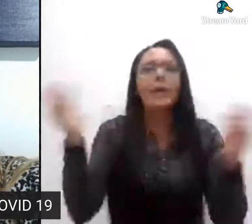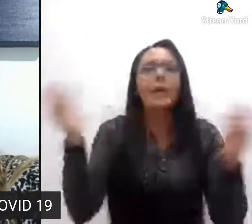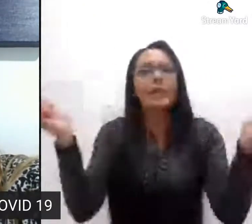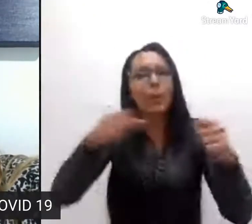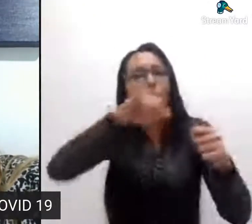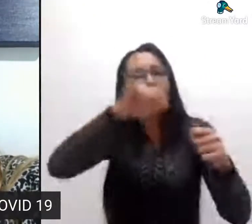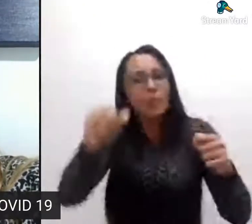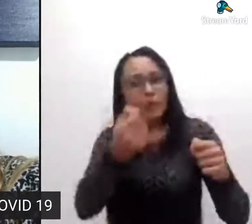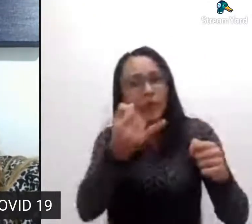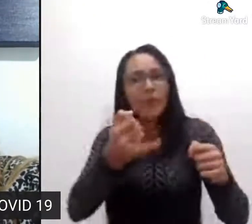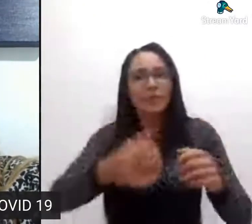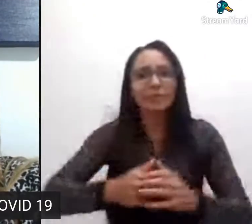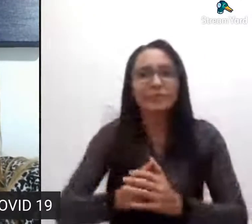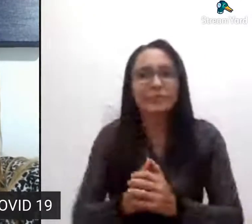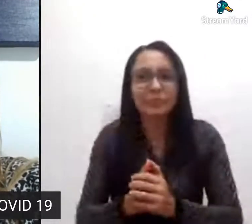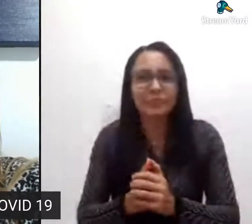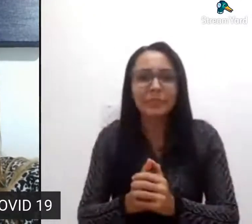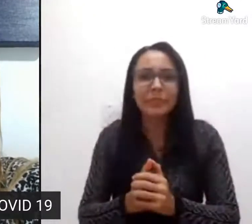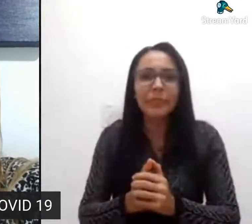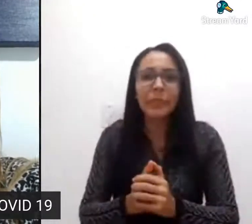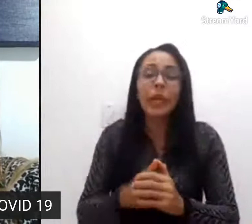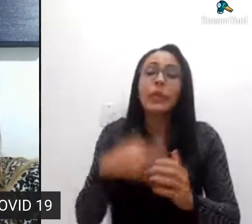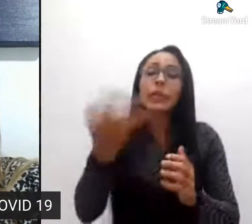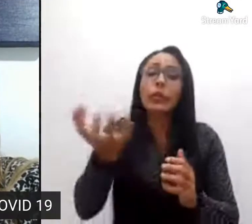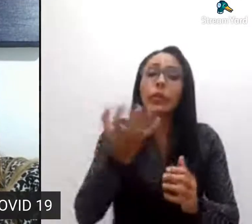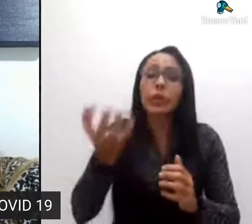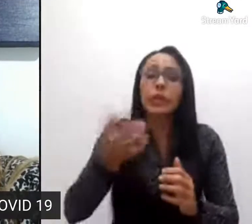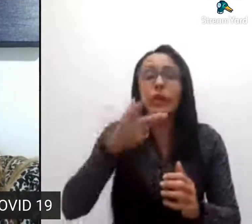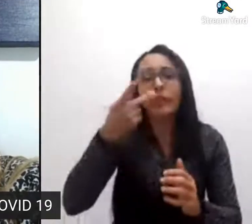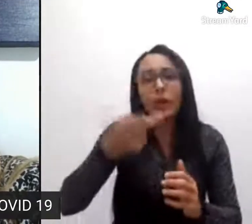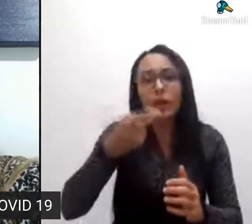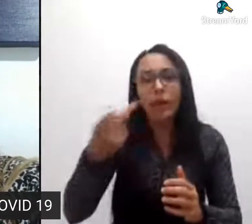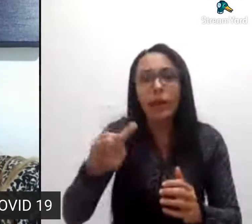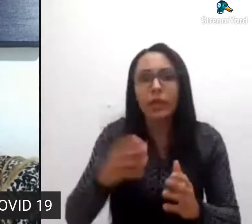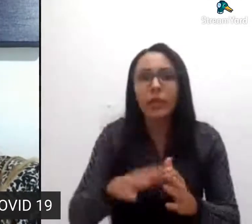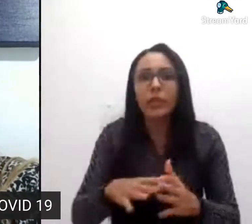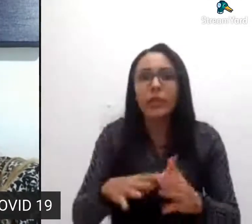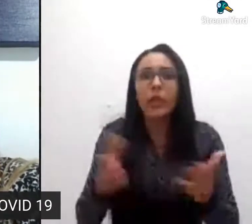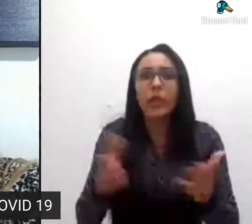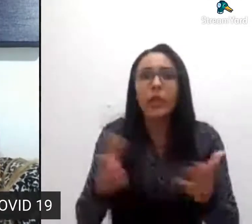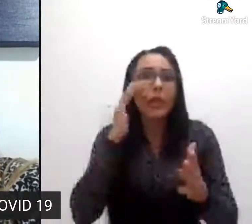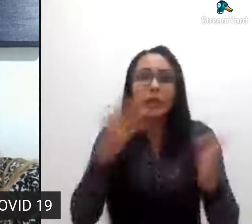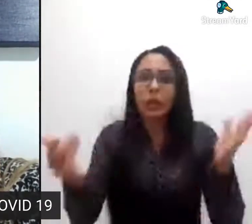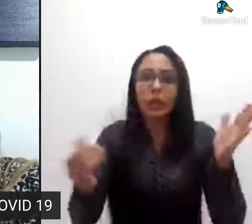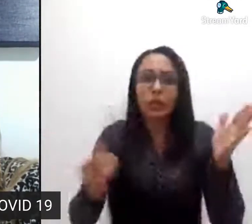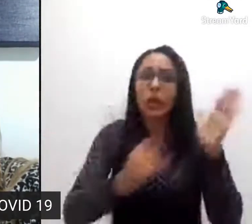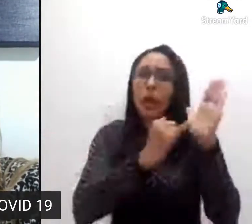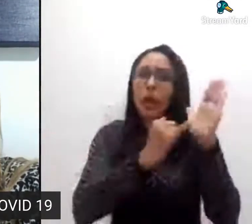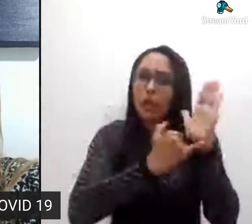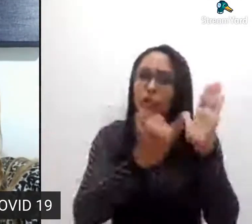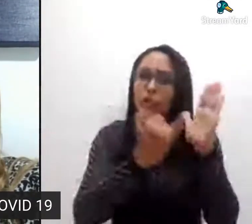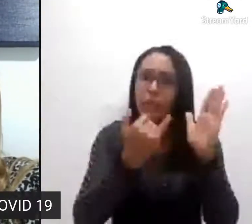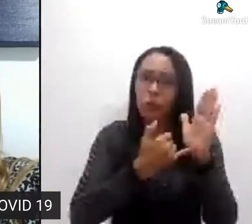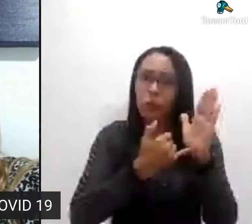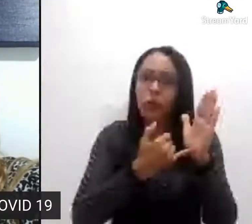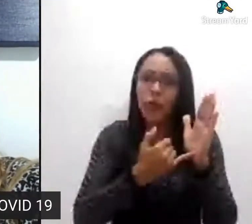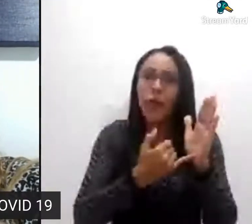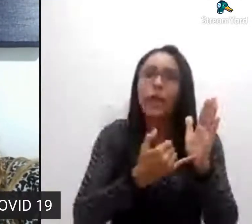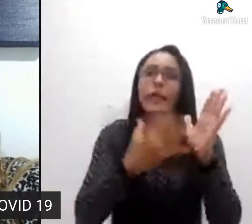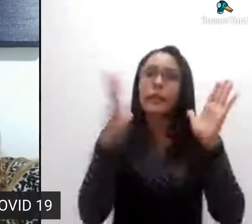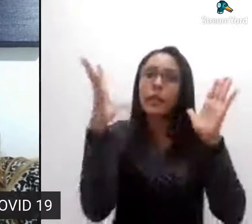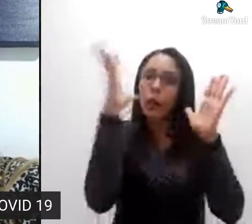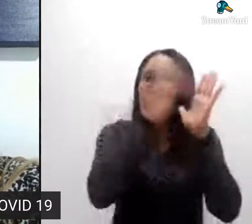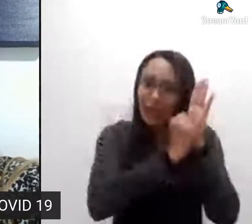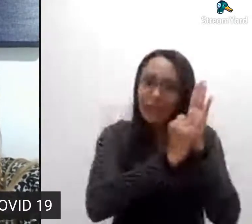momento, tá? Mais uma vez, queria dizer, inclusive, que quem não está inscrito no nosso canal da GRE Recife Norte, pode